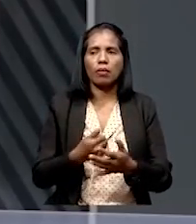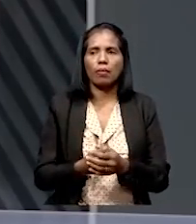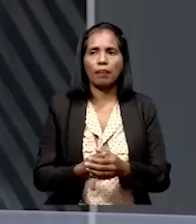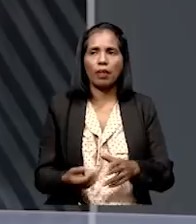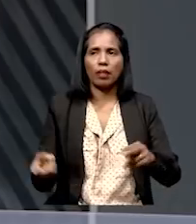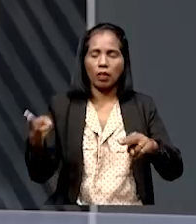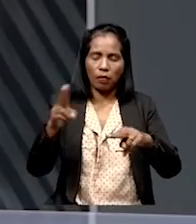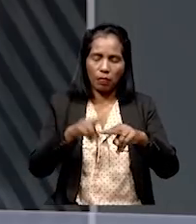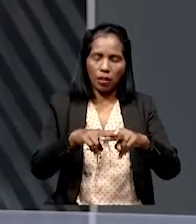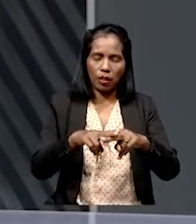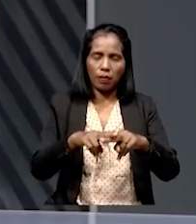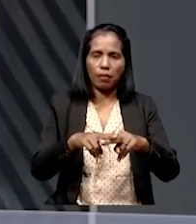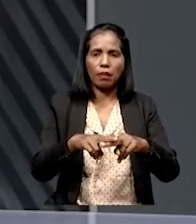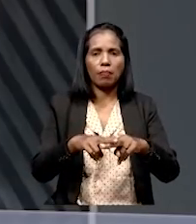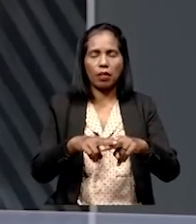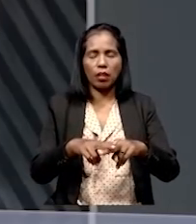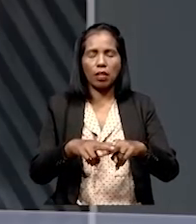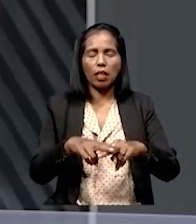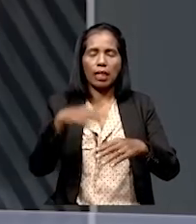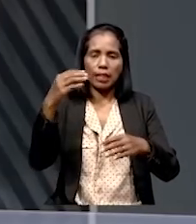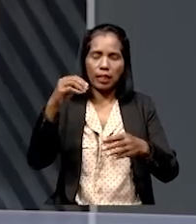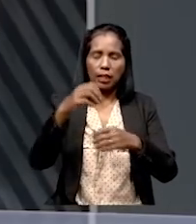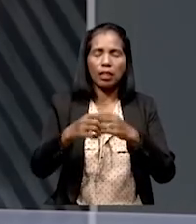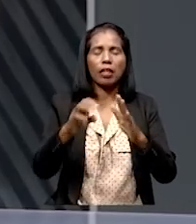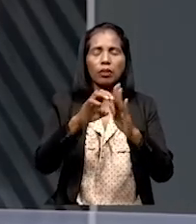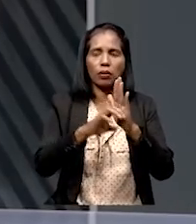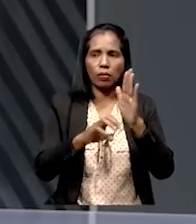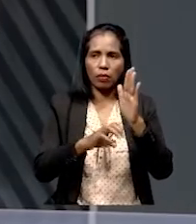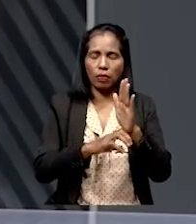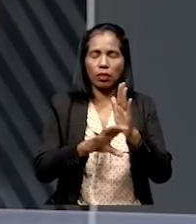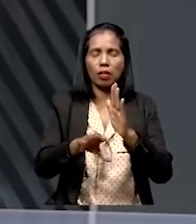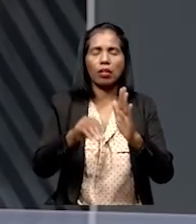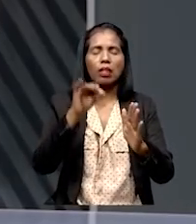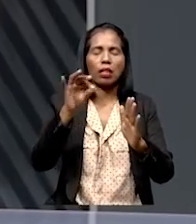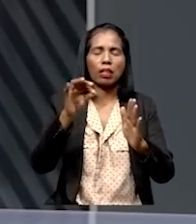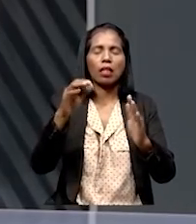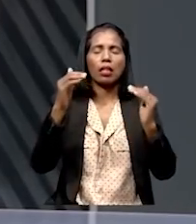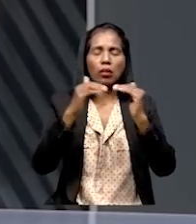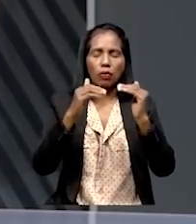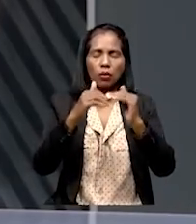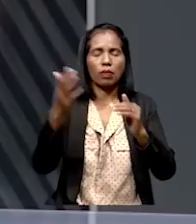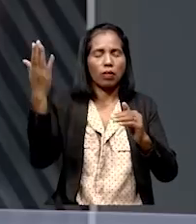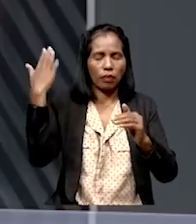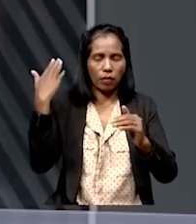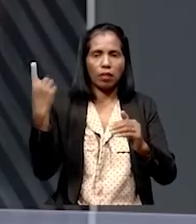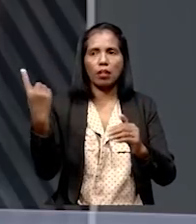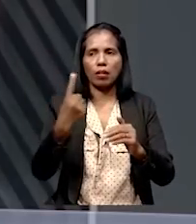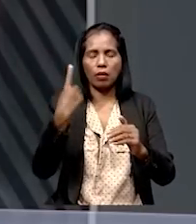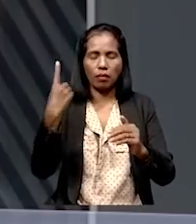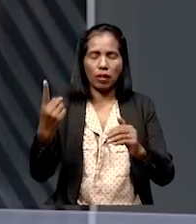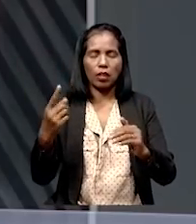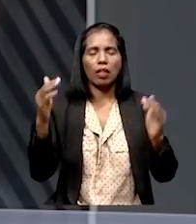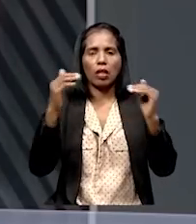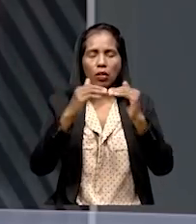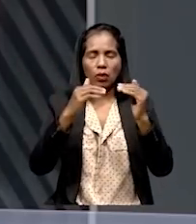do mandato significa estrutura da elite do Congresso Liuba e ainda não se mantém todo o Congresso